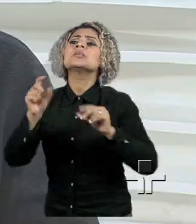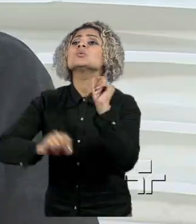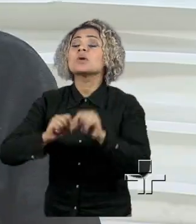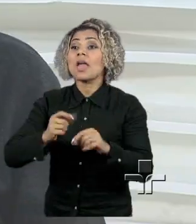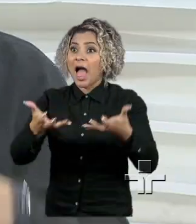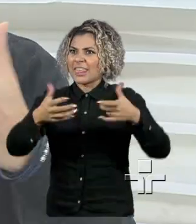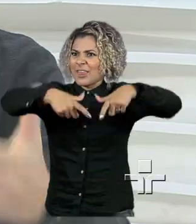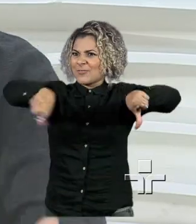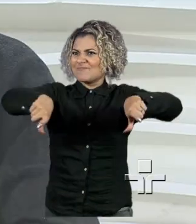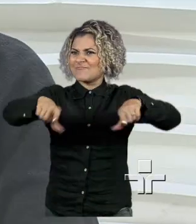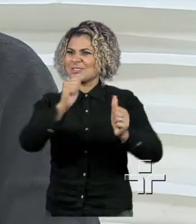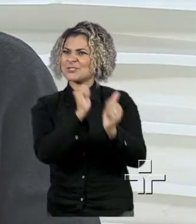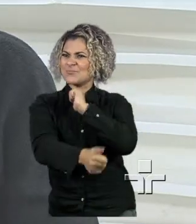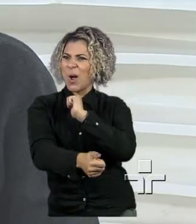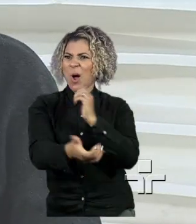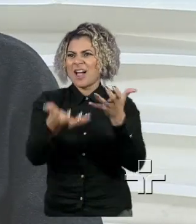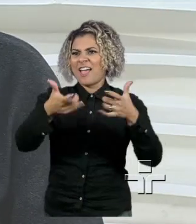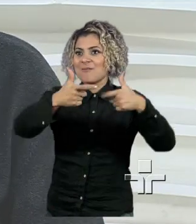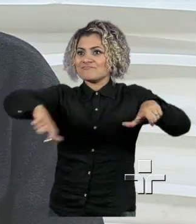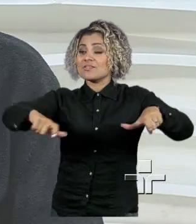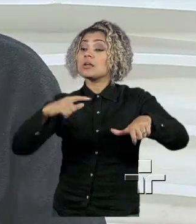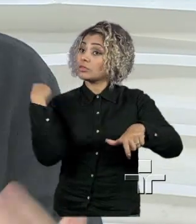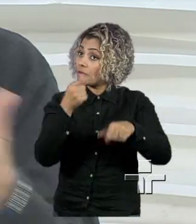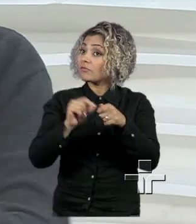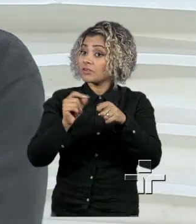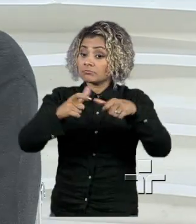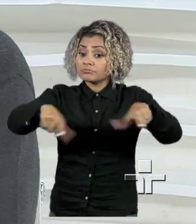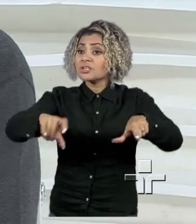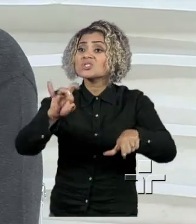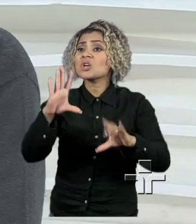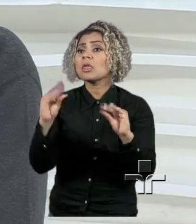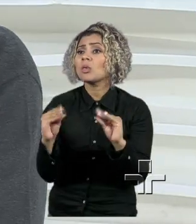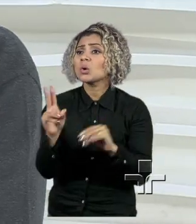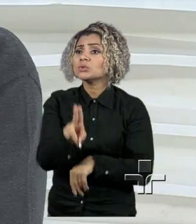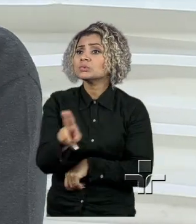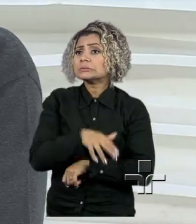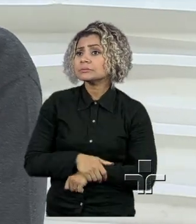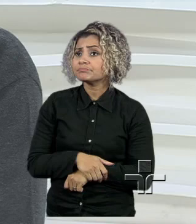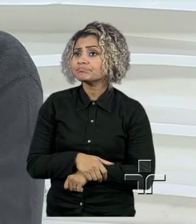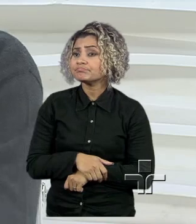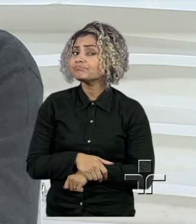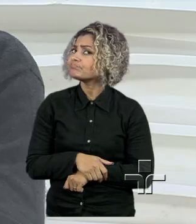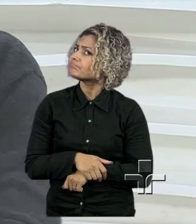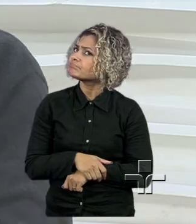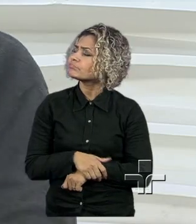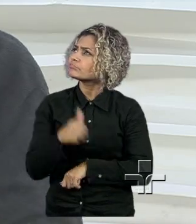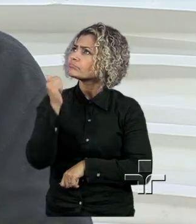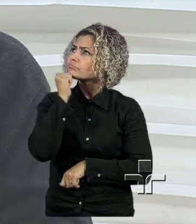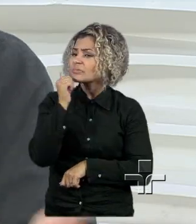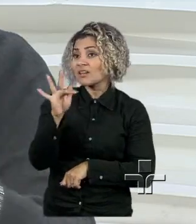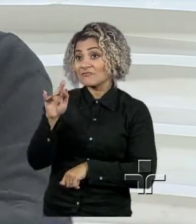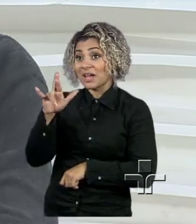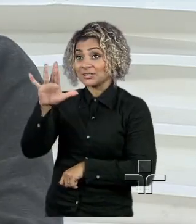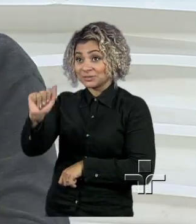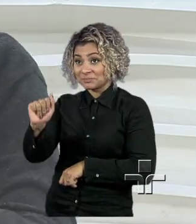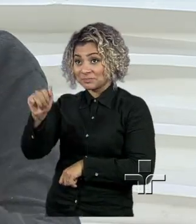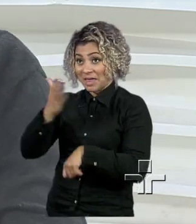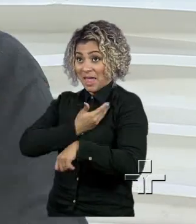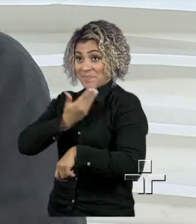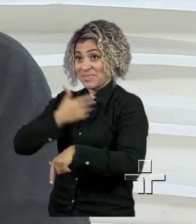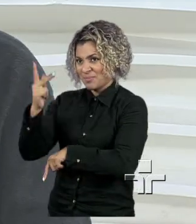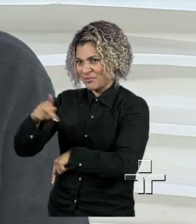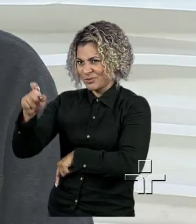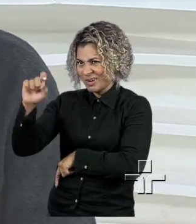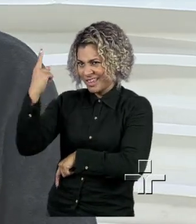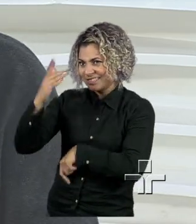esportes. Então, fizemos a quadra poliesportiva, que só era usada à noite. E foi então que a Fátima, uma grande amiga, que me